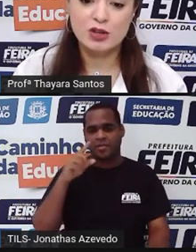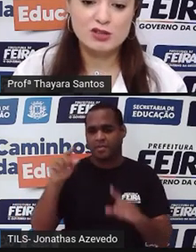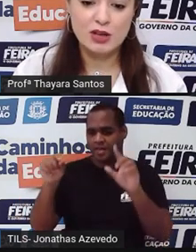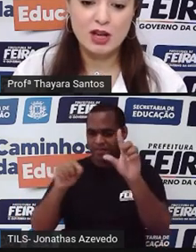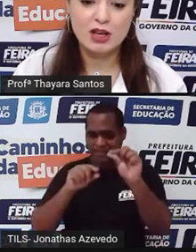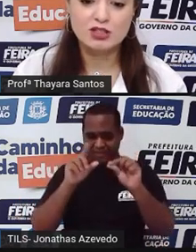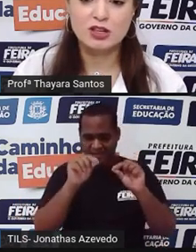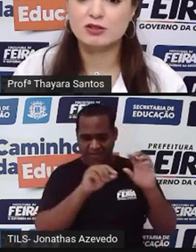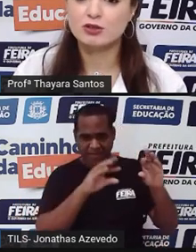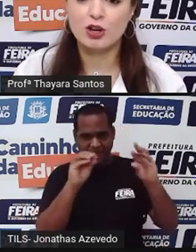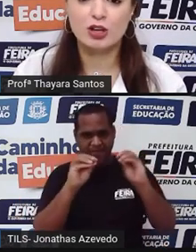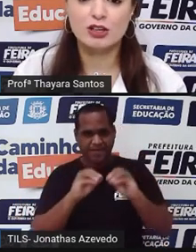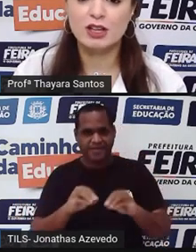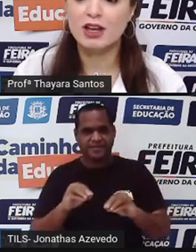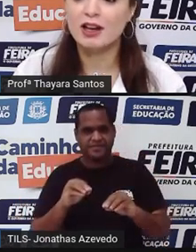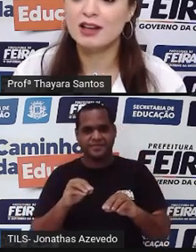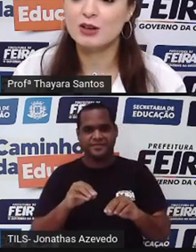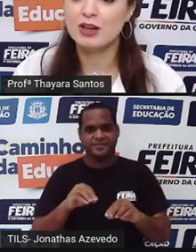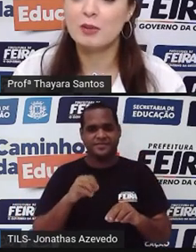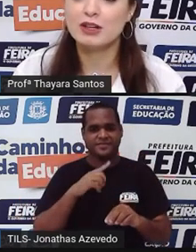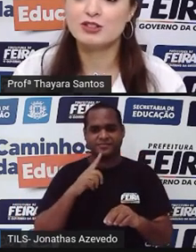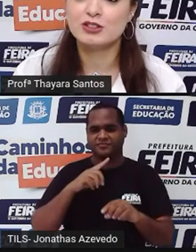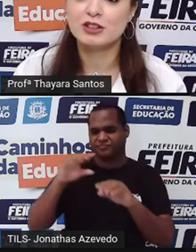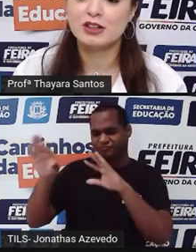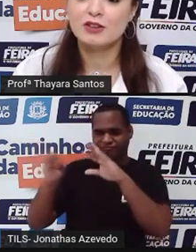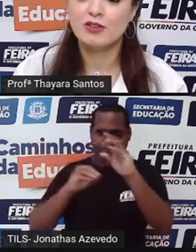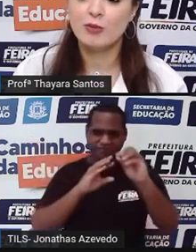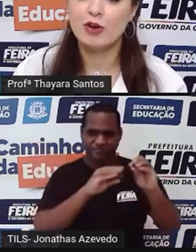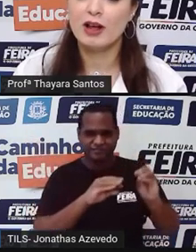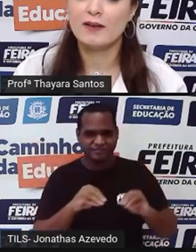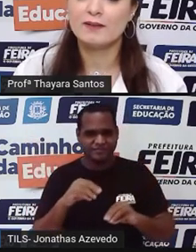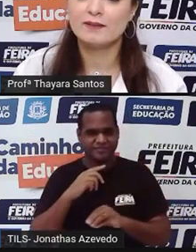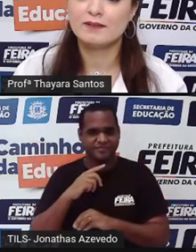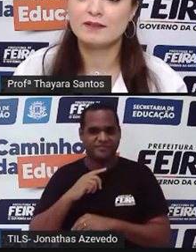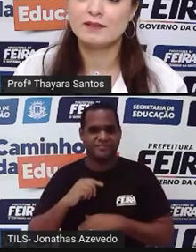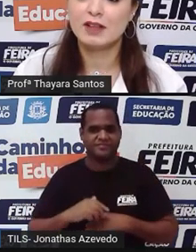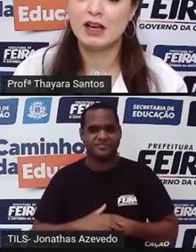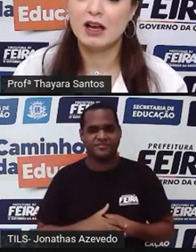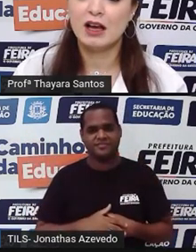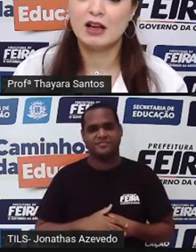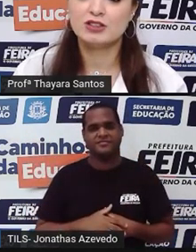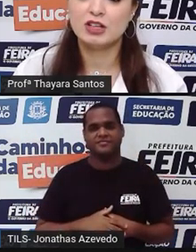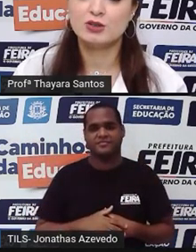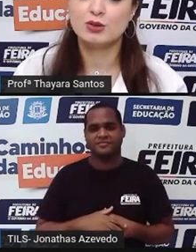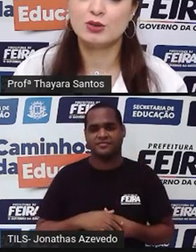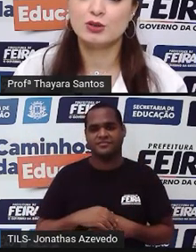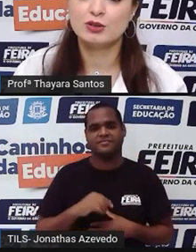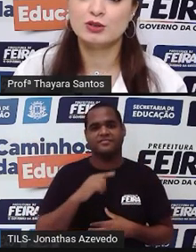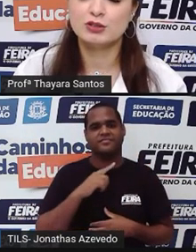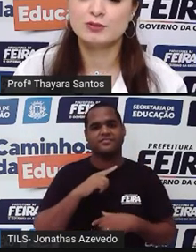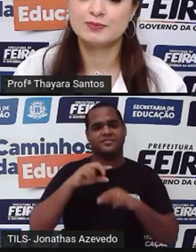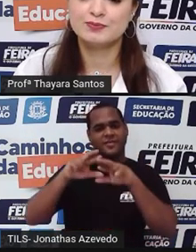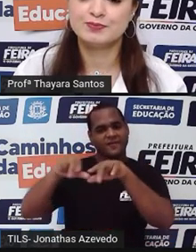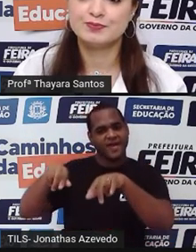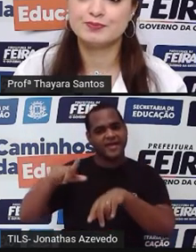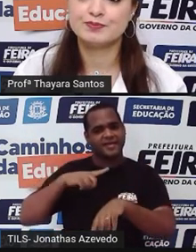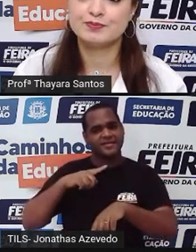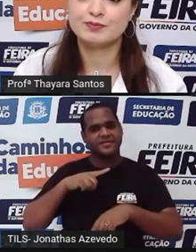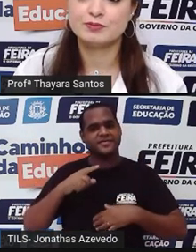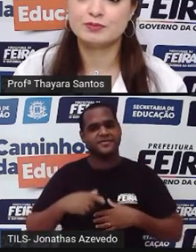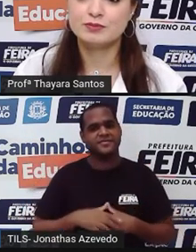vai classificando olha só ia arrastando tô colocando aqui aleatória mesmo vamos lá arrastar todos